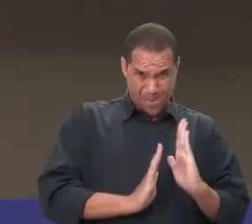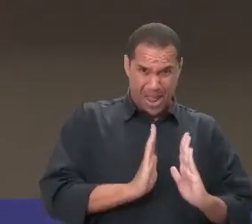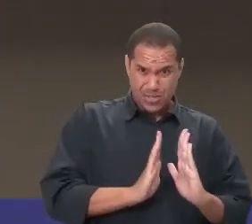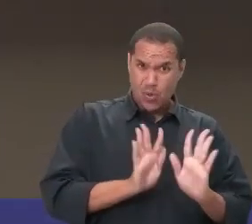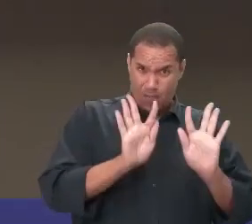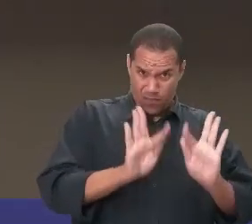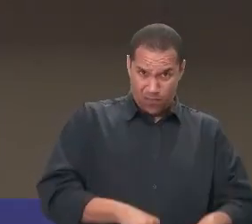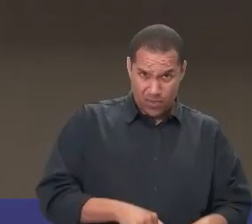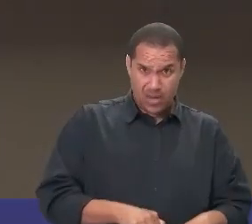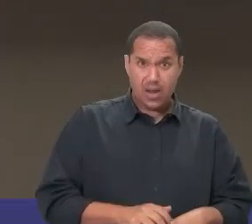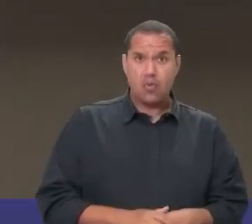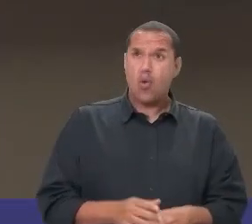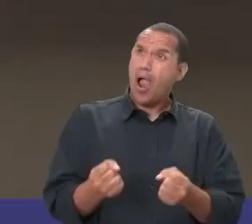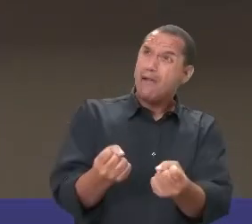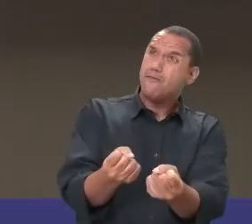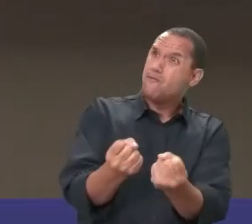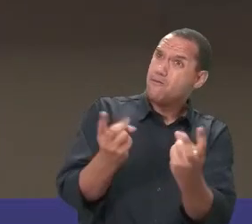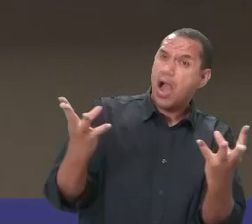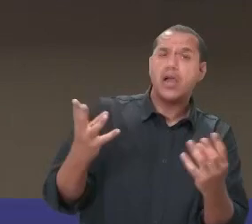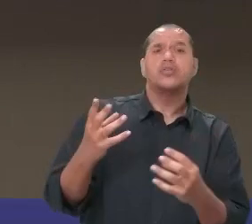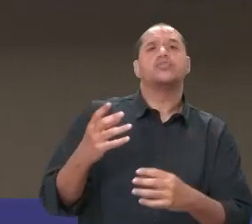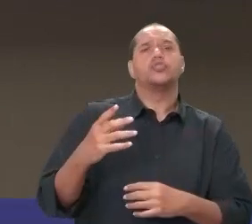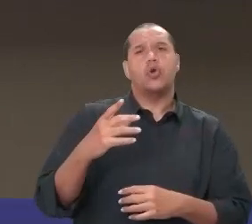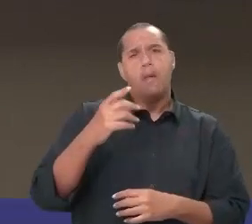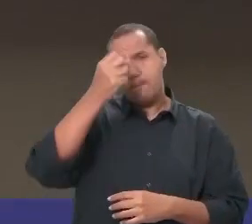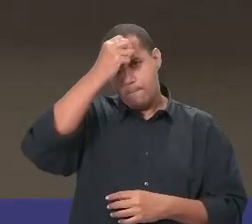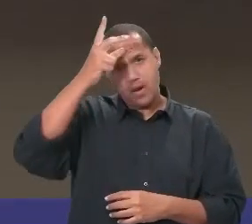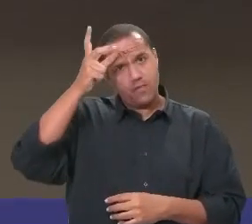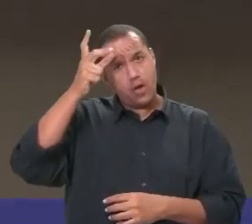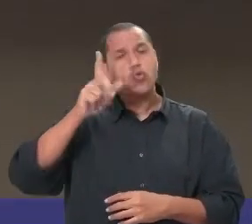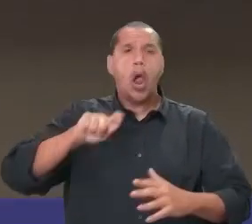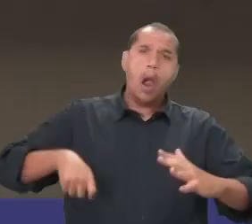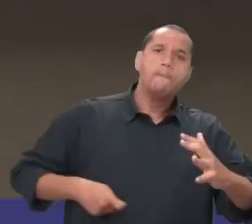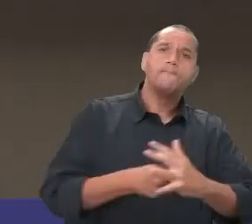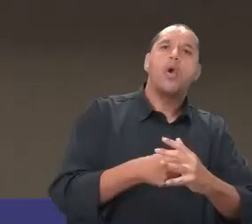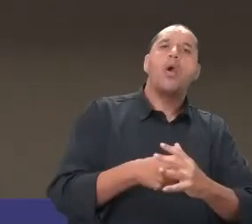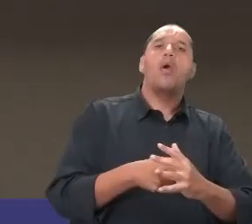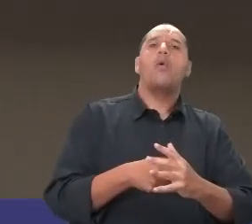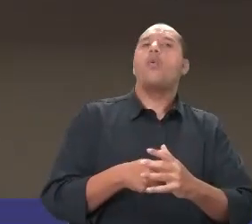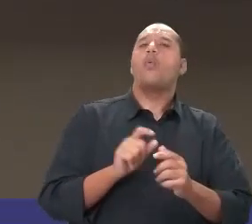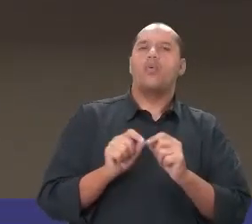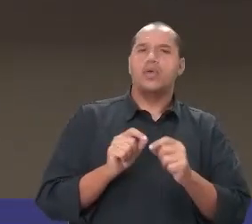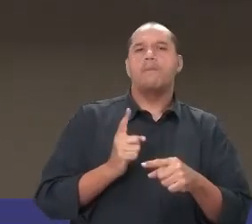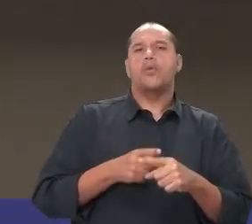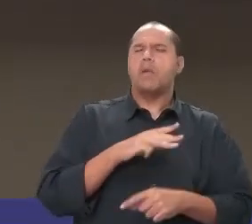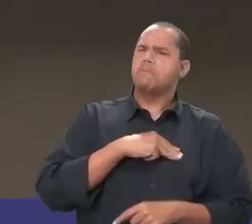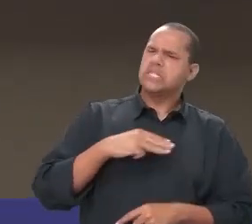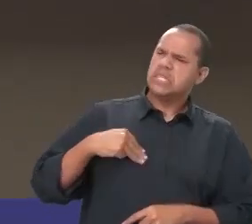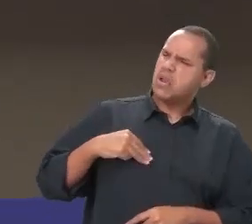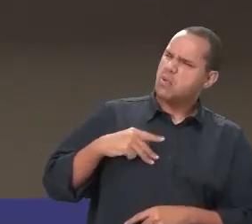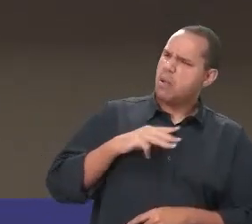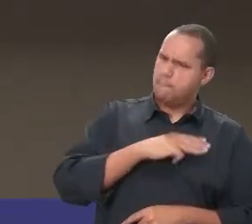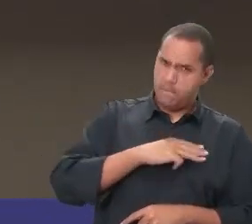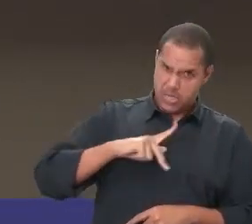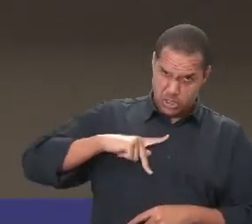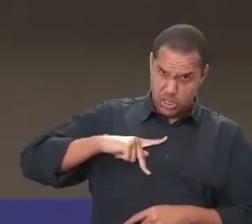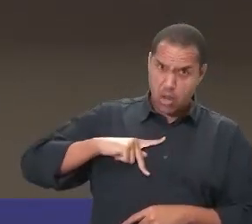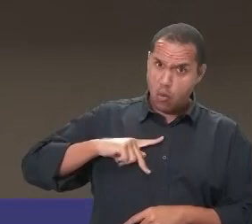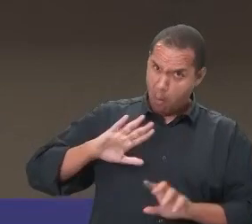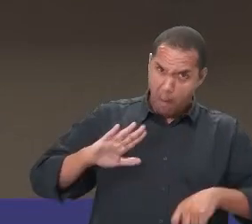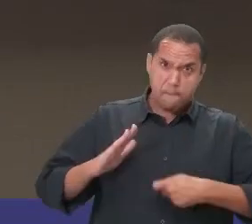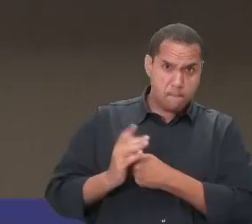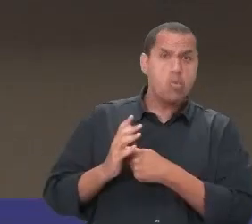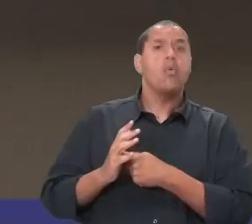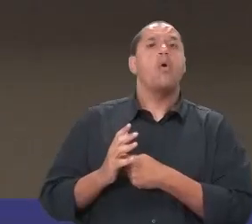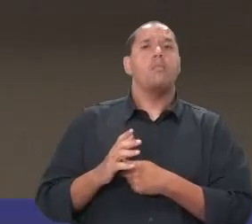prefeito acionado pelo Ministério Público em relação a ao Crime processo criminal por a questão